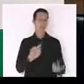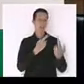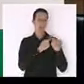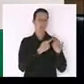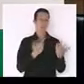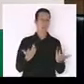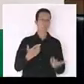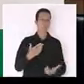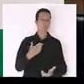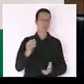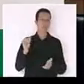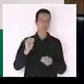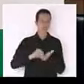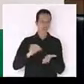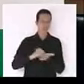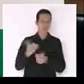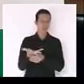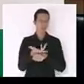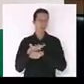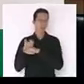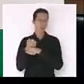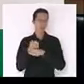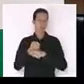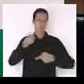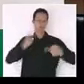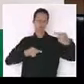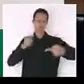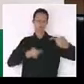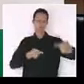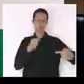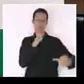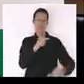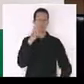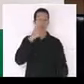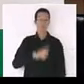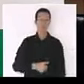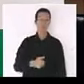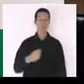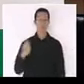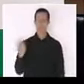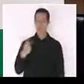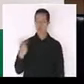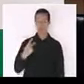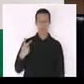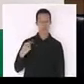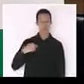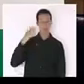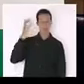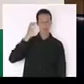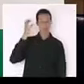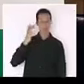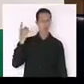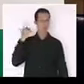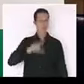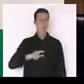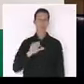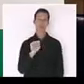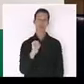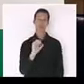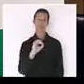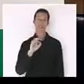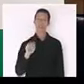Paula fizemos juntas mais de 80 mil votos, mais de 80 mil votos, e nós estamos